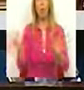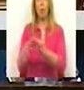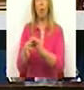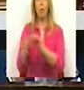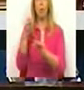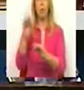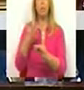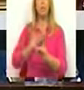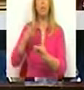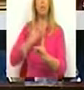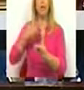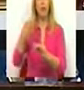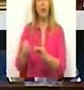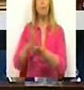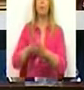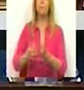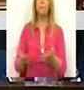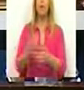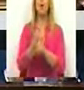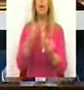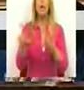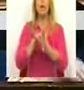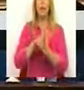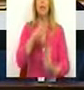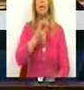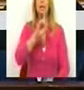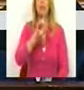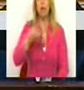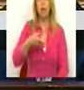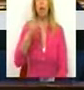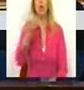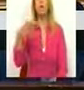coligação PSD-CDS, pois a Lei